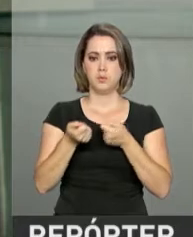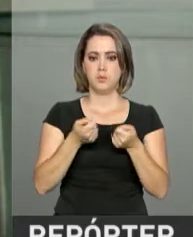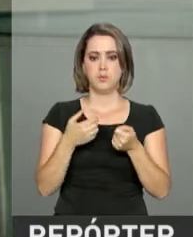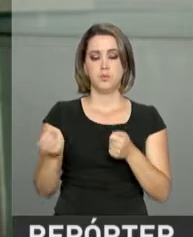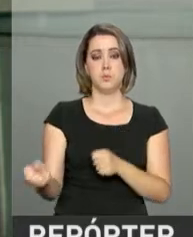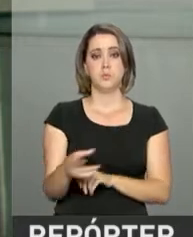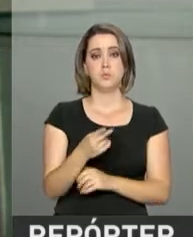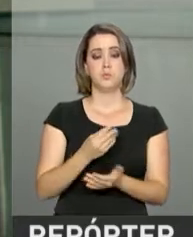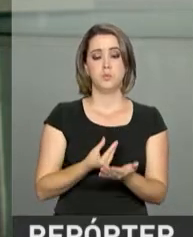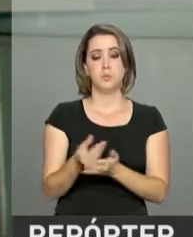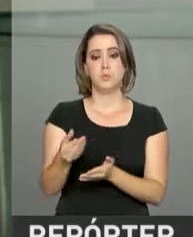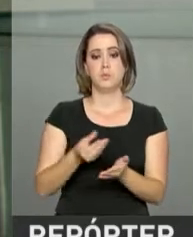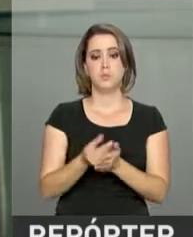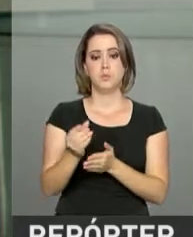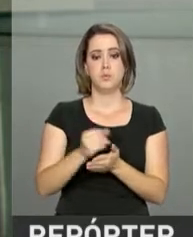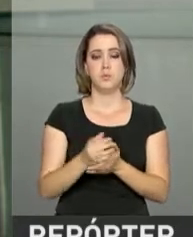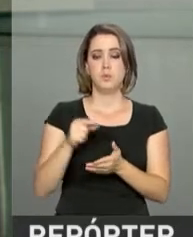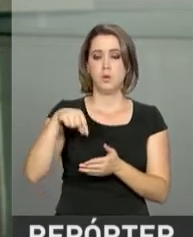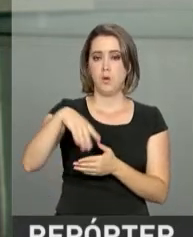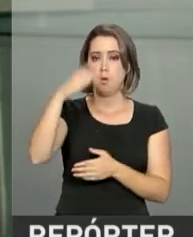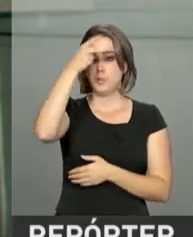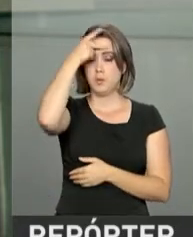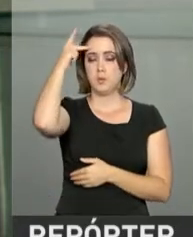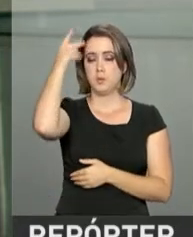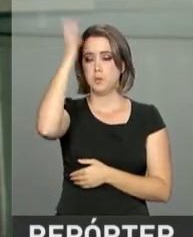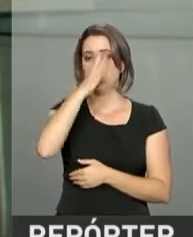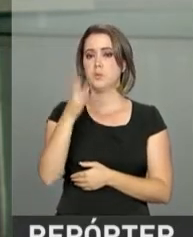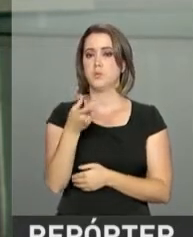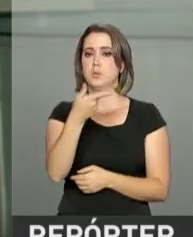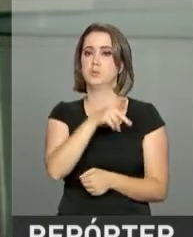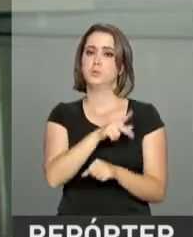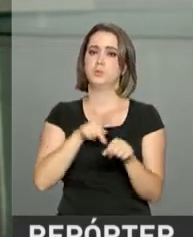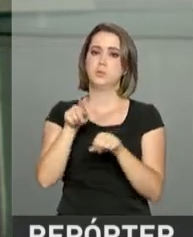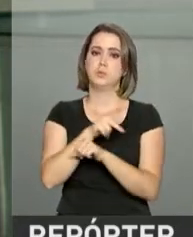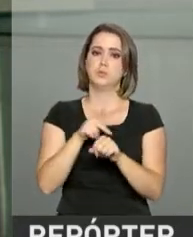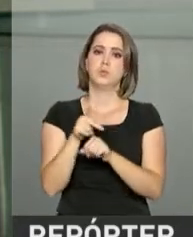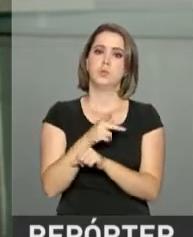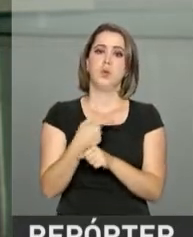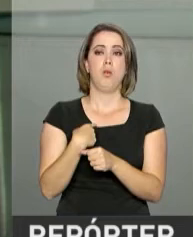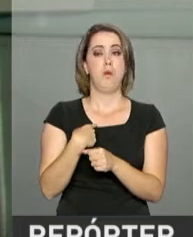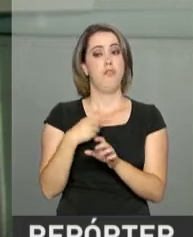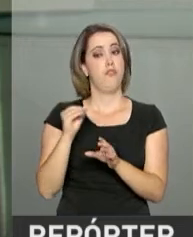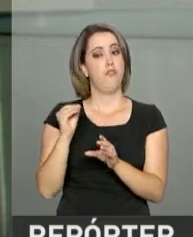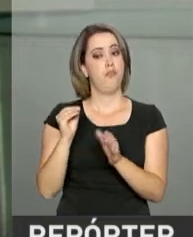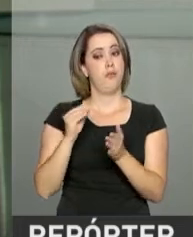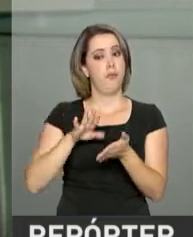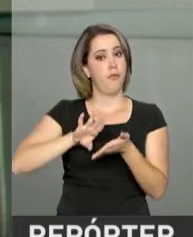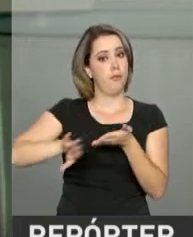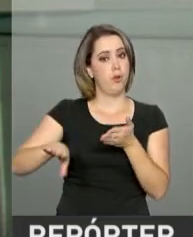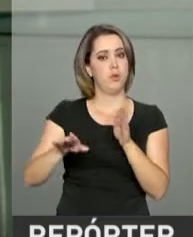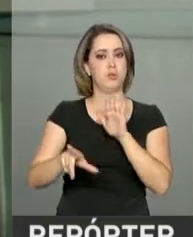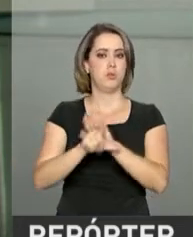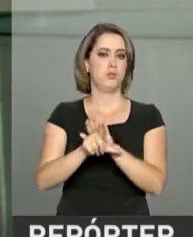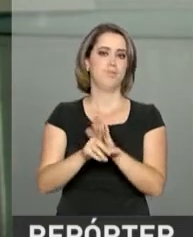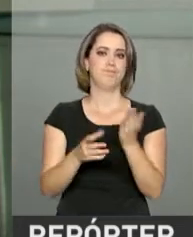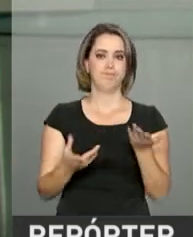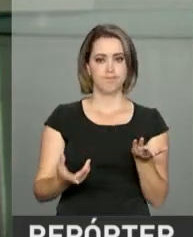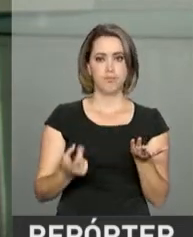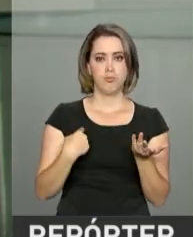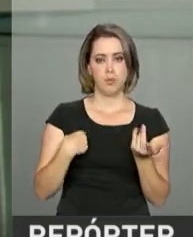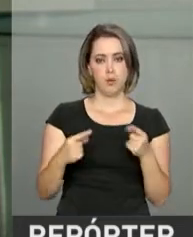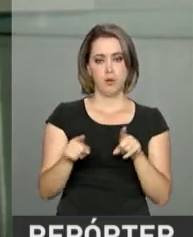de recursos enviados por brasileiros ao exterior ilegalmente. A lei dá anistia penal